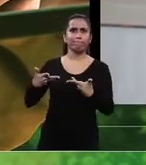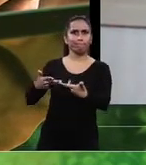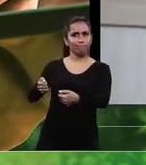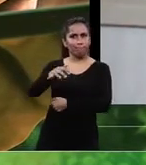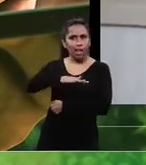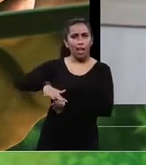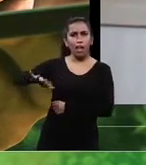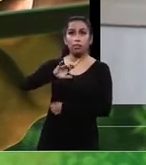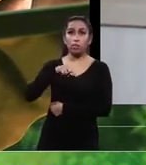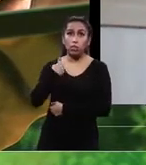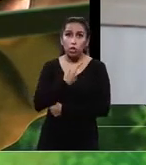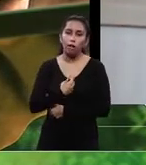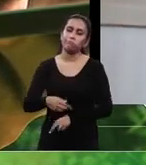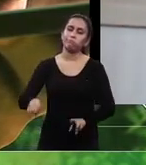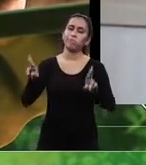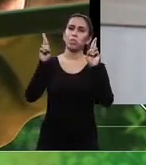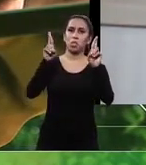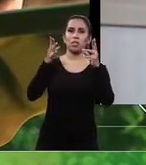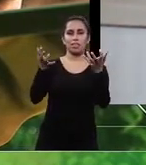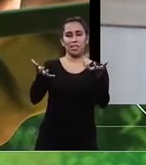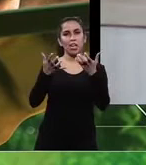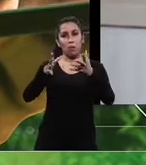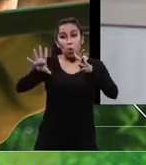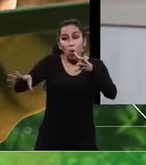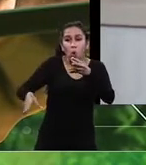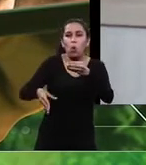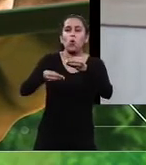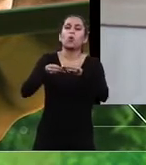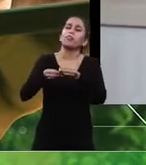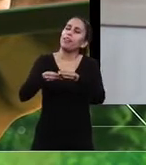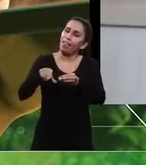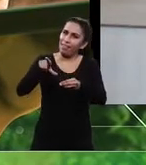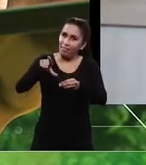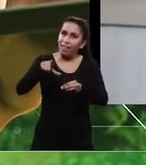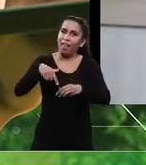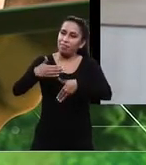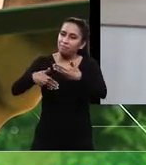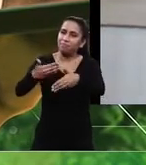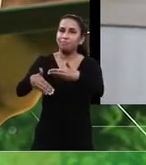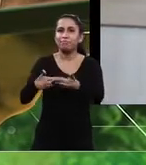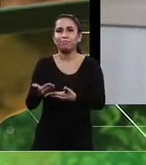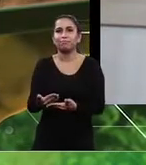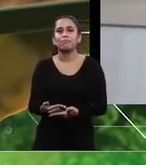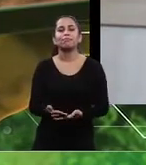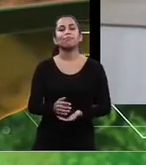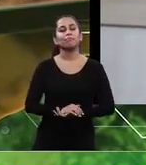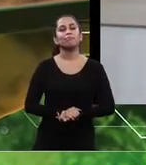esperamos, inclusive, contribuir, né, para essa cadeia de forma